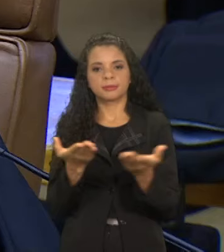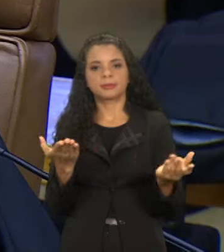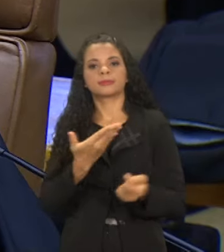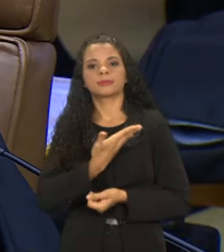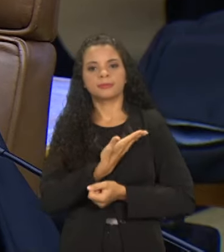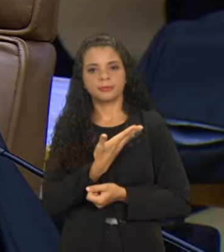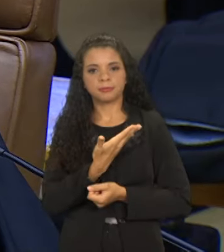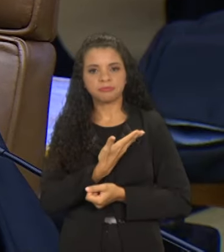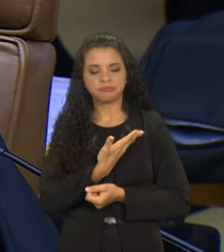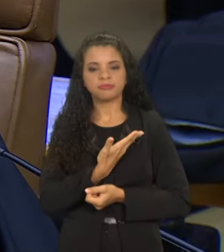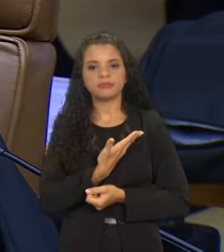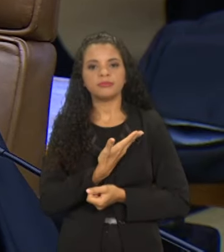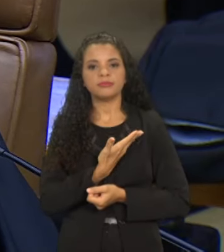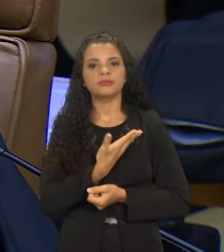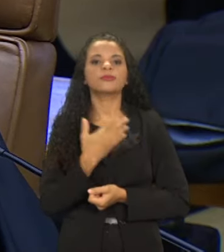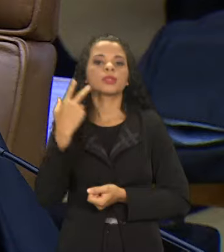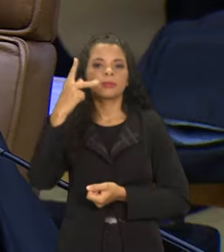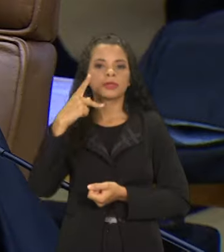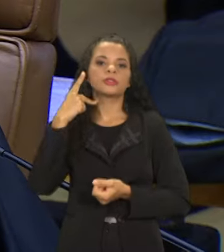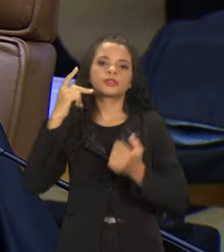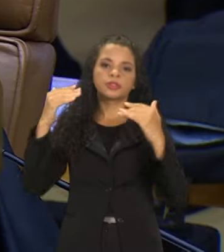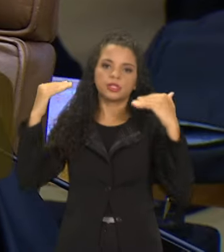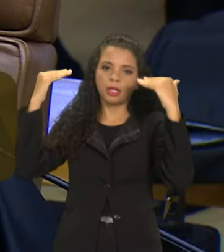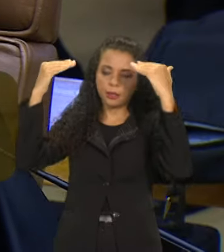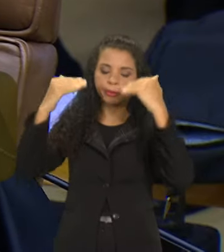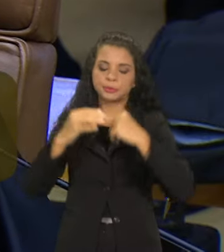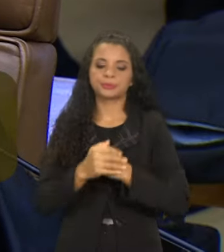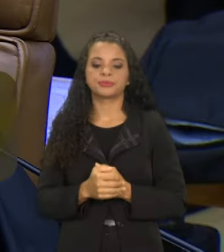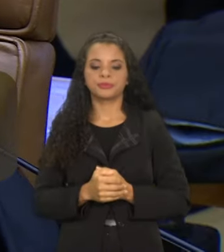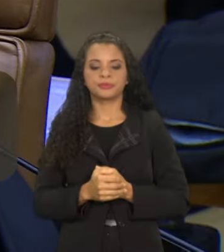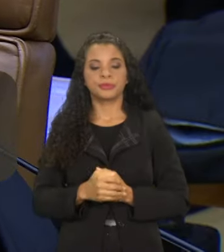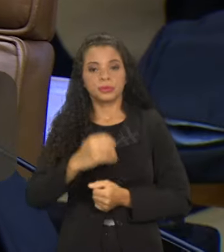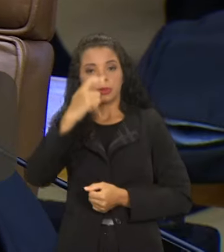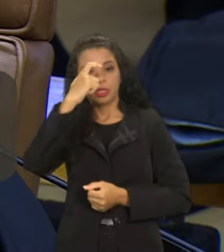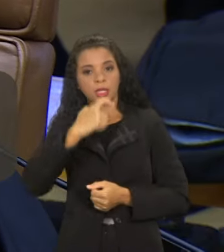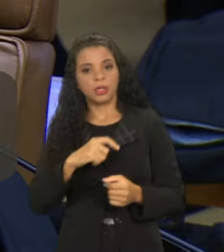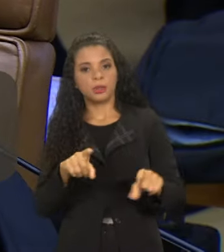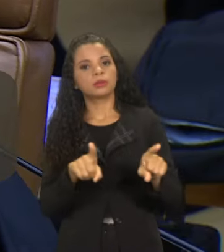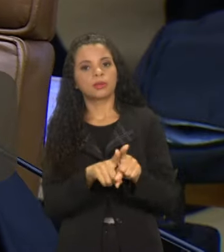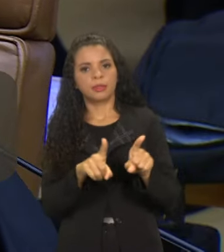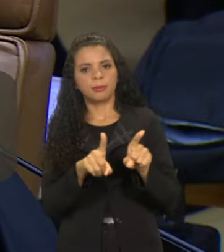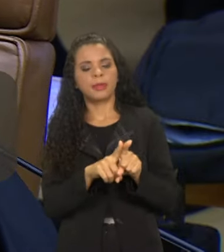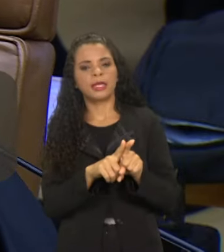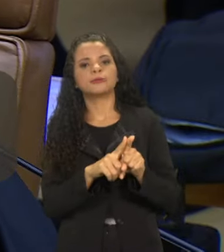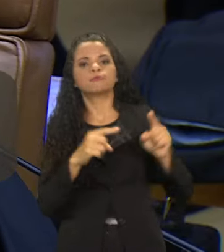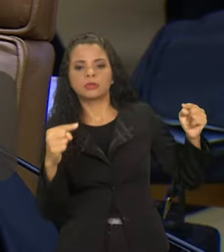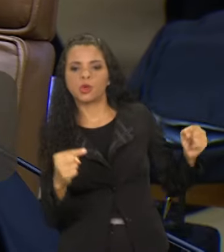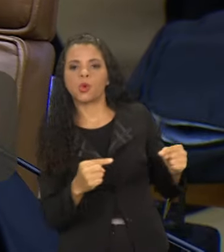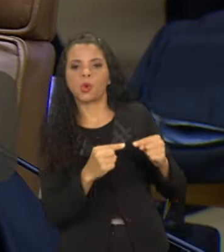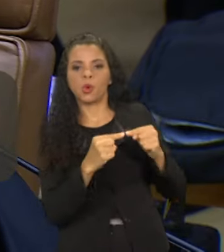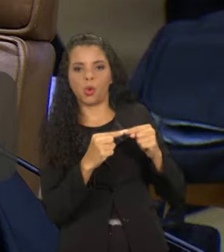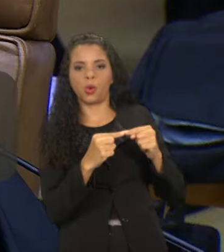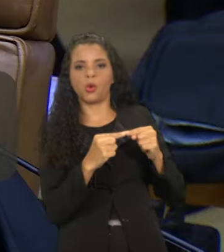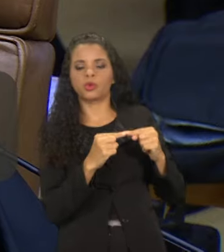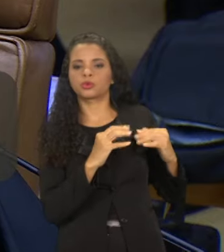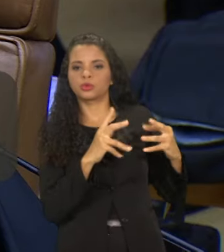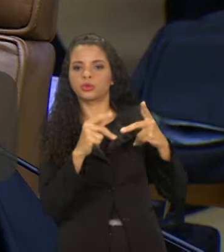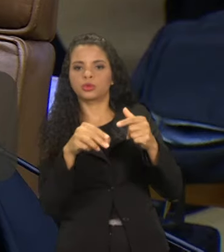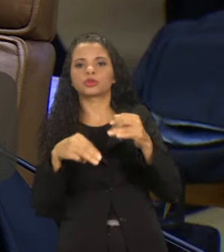eu, presidente, estou subscrevendo as manifestações anteriores dos eminentes